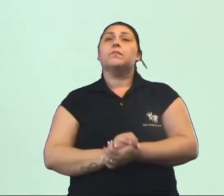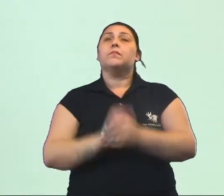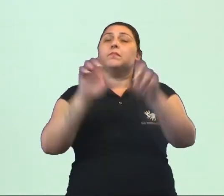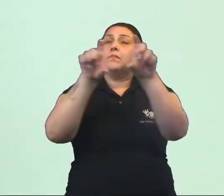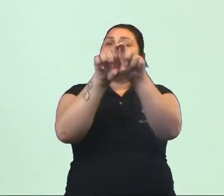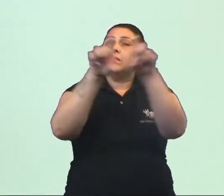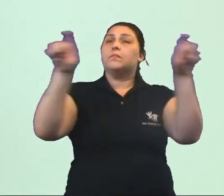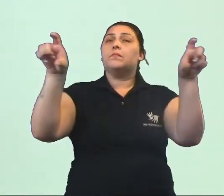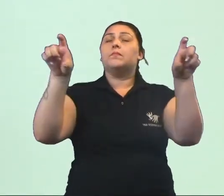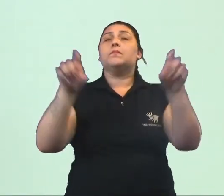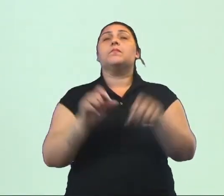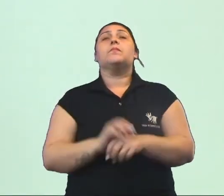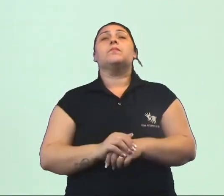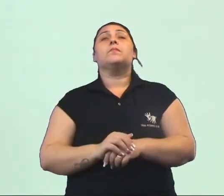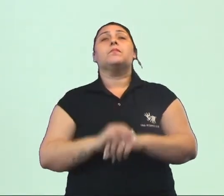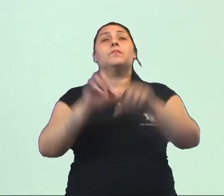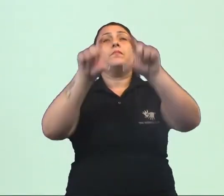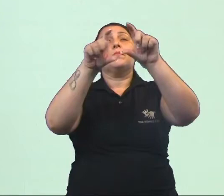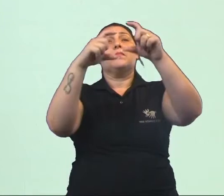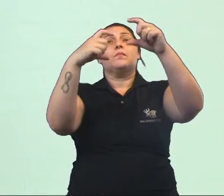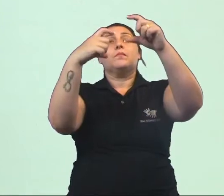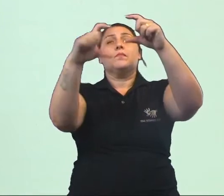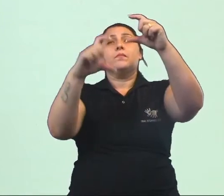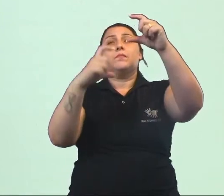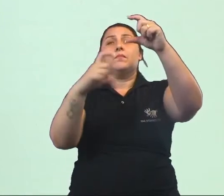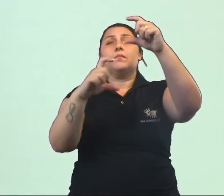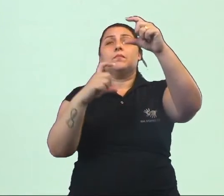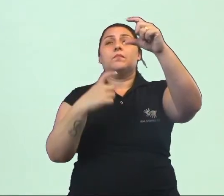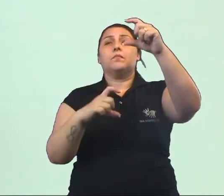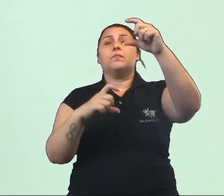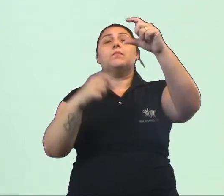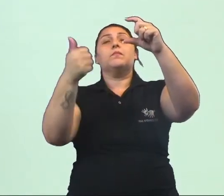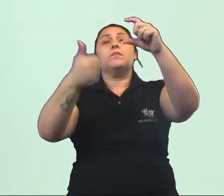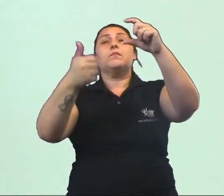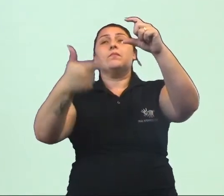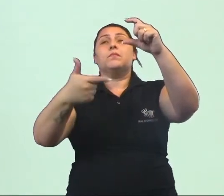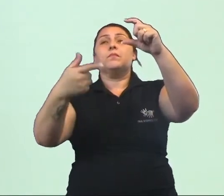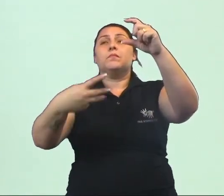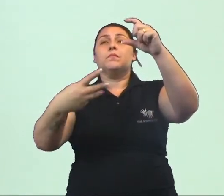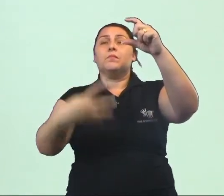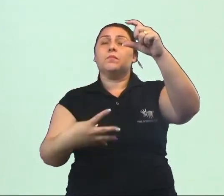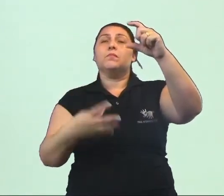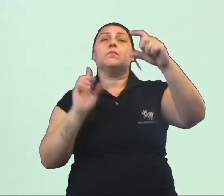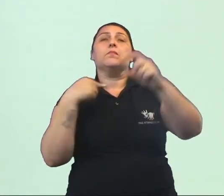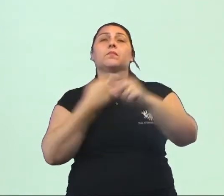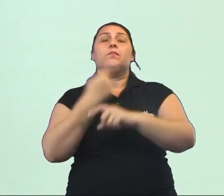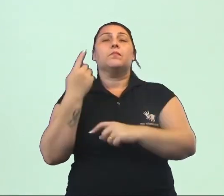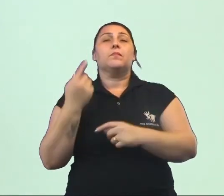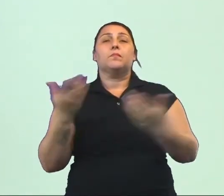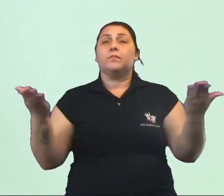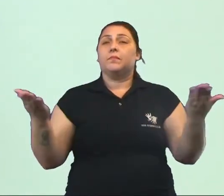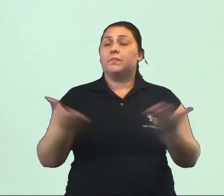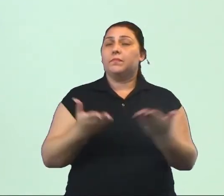parte superior estava dividida em partes, parte 1, parte 3, parte 4. Nós vamos